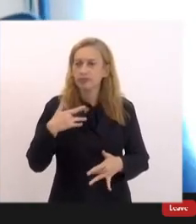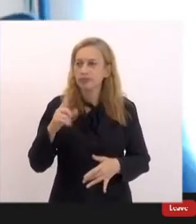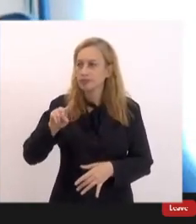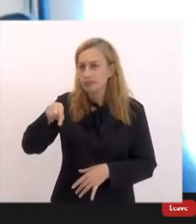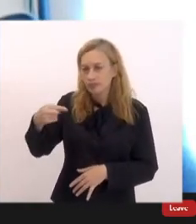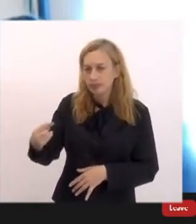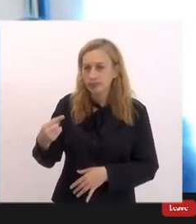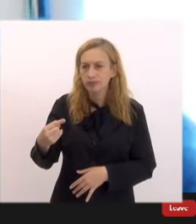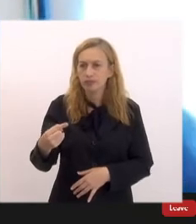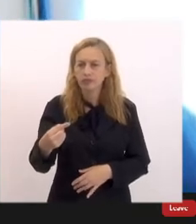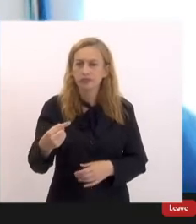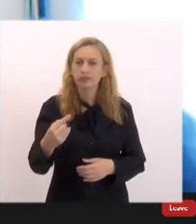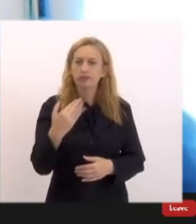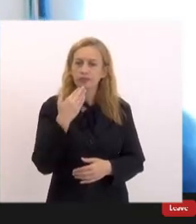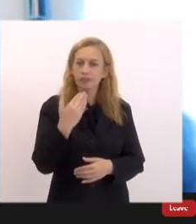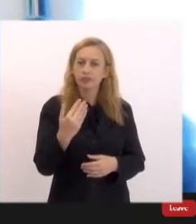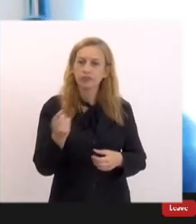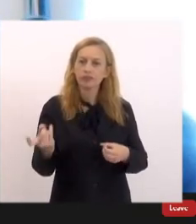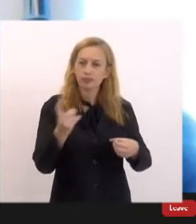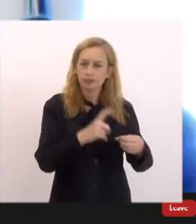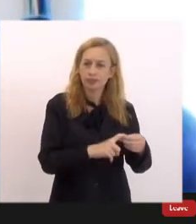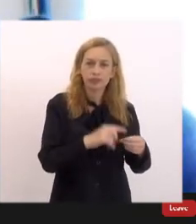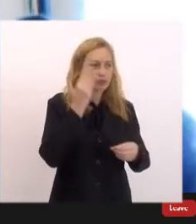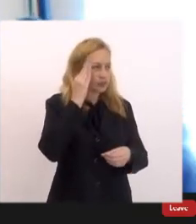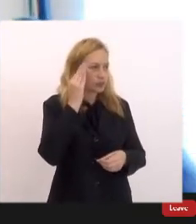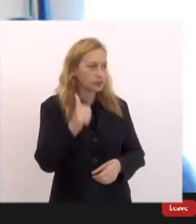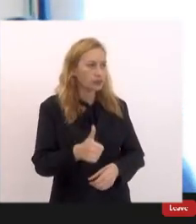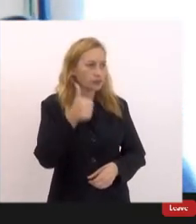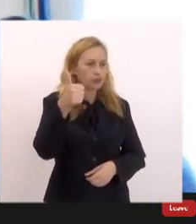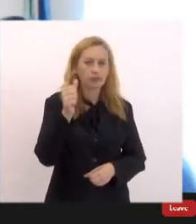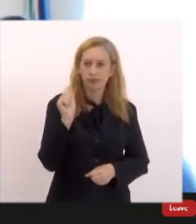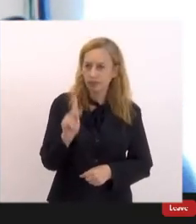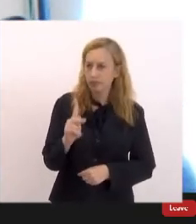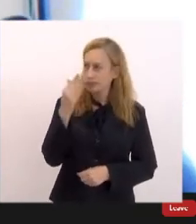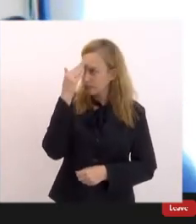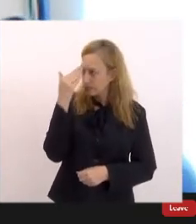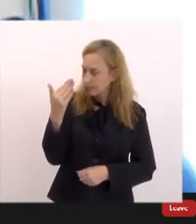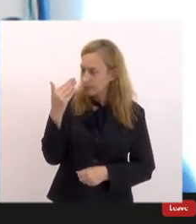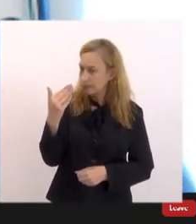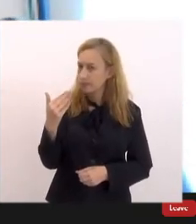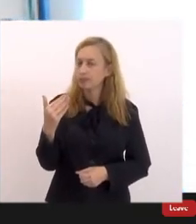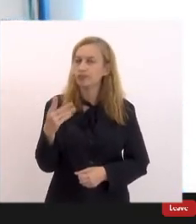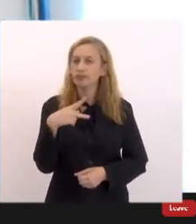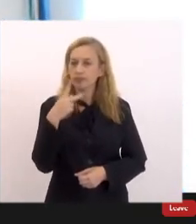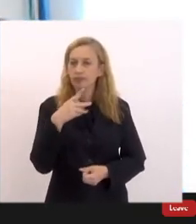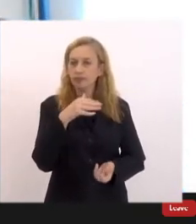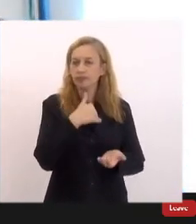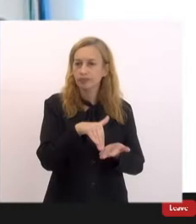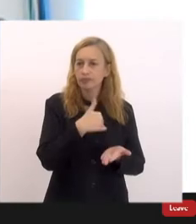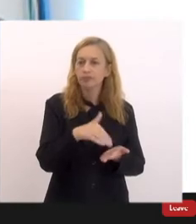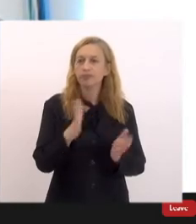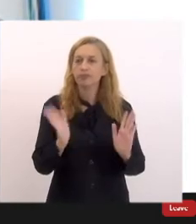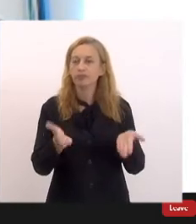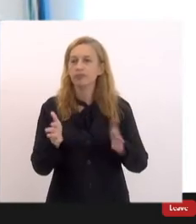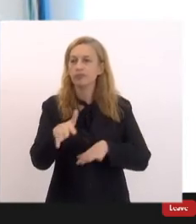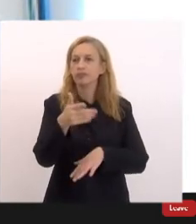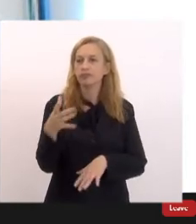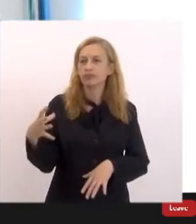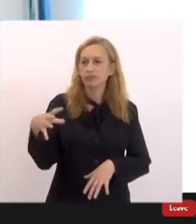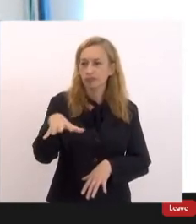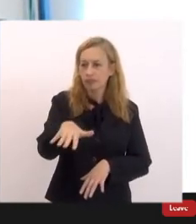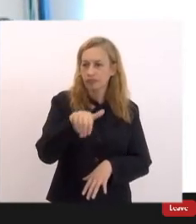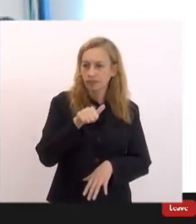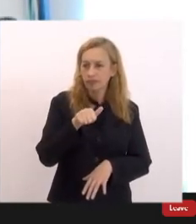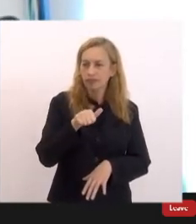palavra volta para a gente tentar construir os entendimentos. Tá bom? Muito obrigado pela participação. Eu chamo imediatamente aqui para fazer uso